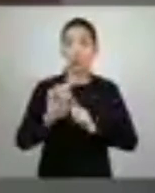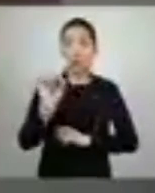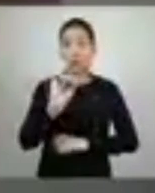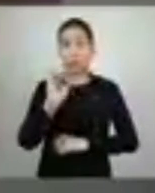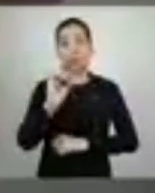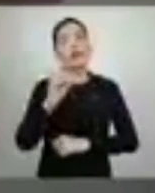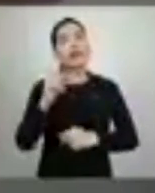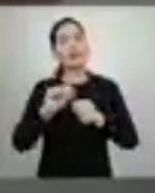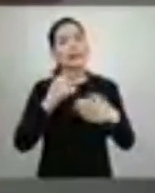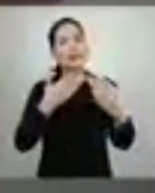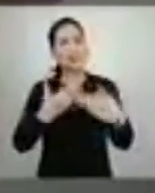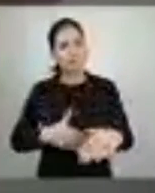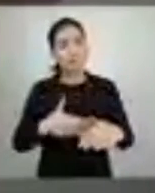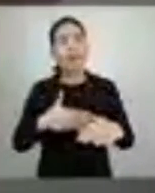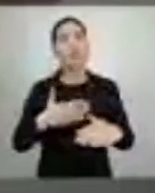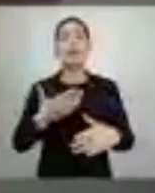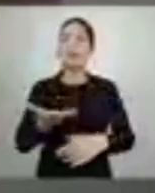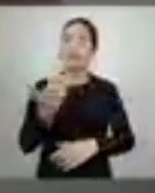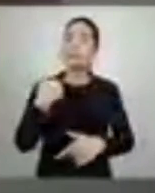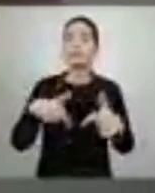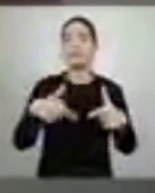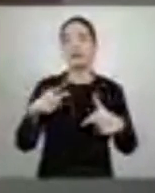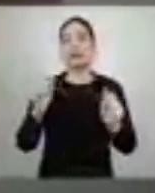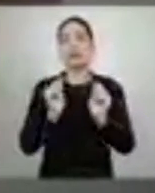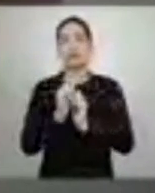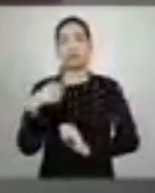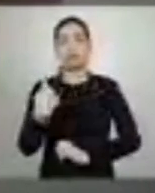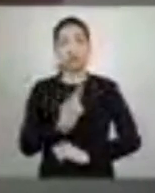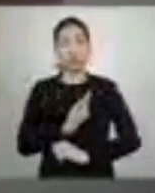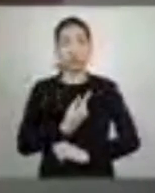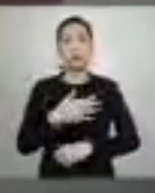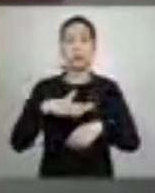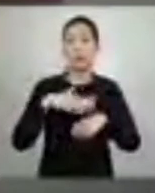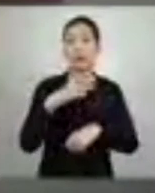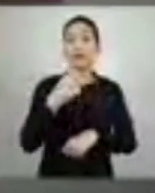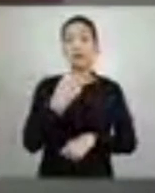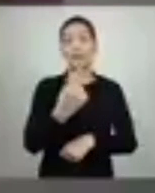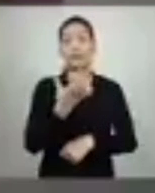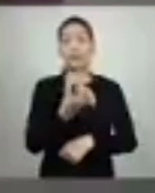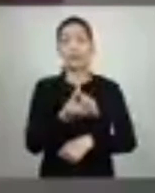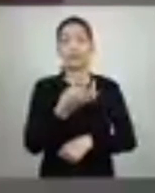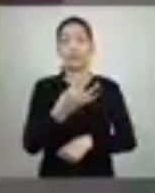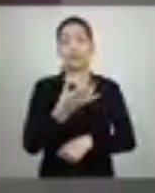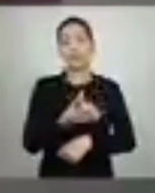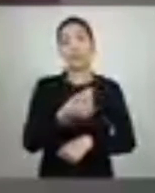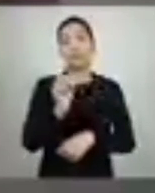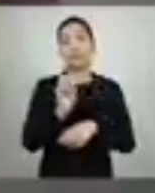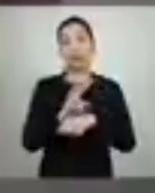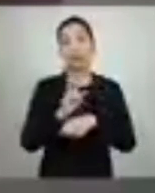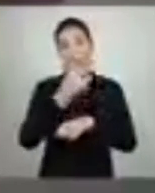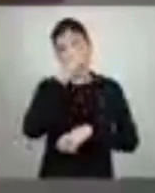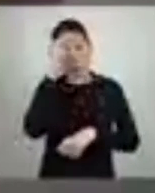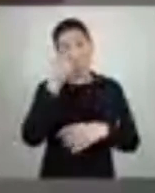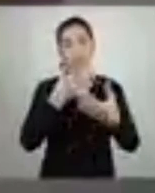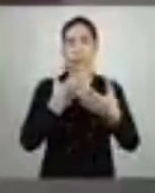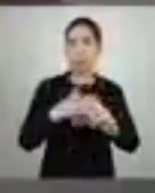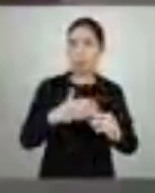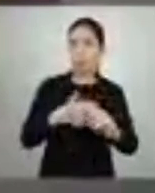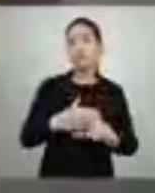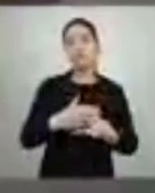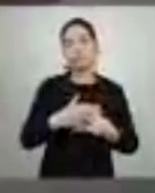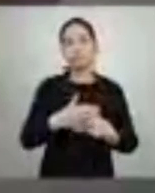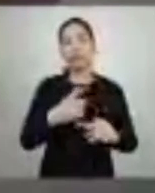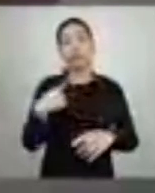trabalhar junto com a gente. Portanto, mais 1.646 vagas para as pessoas que estarão sendo concursadas e